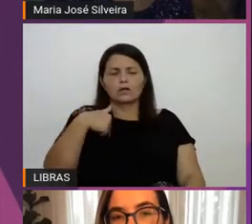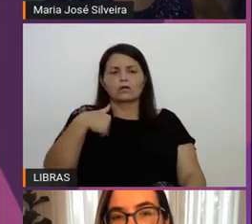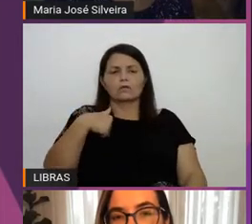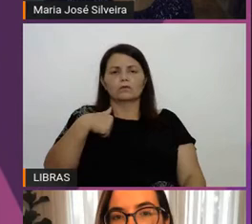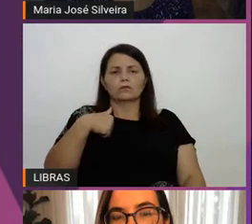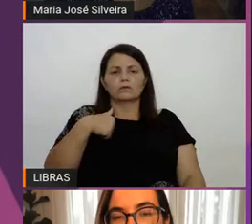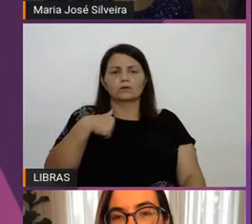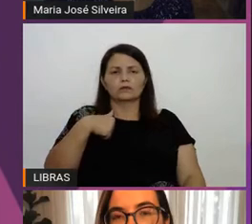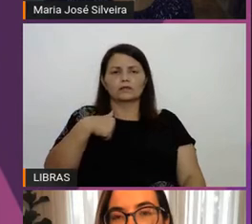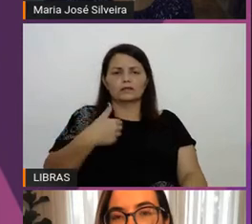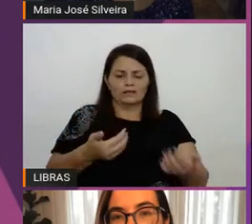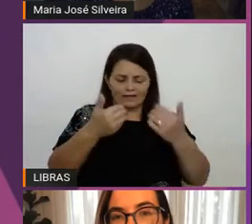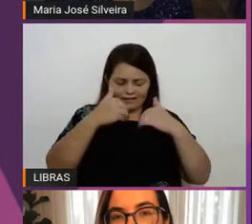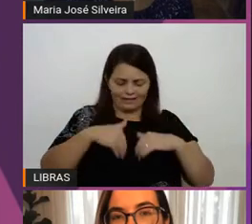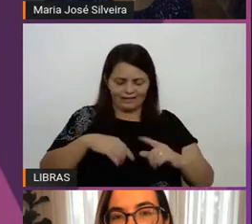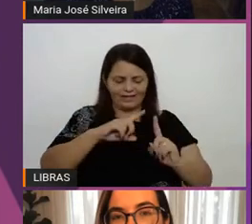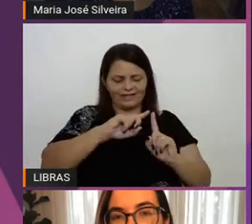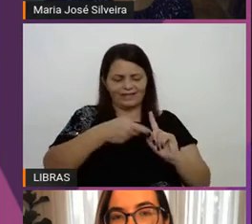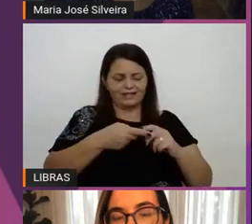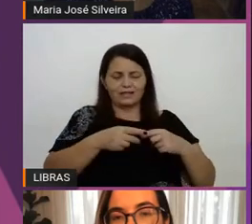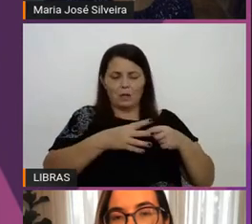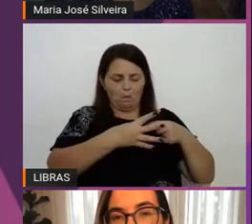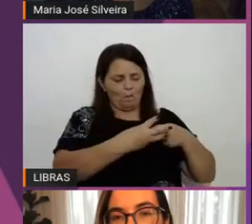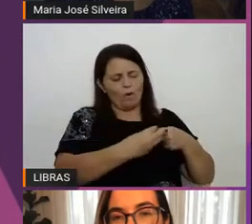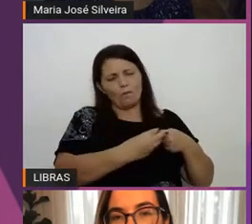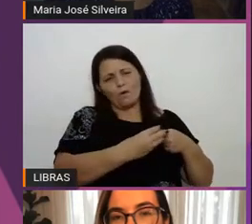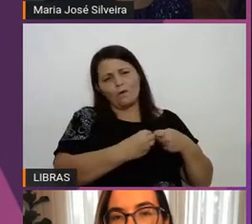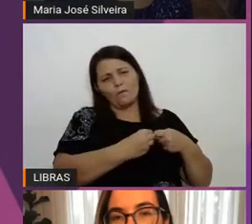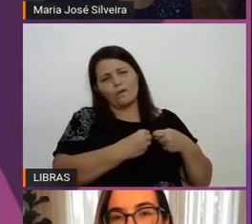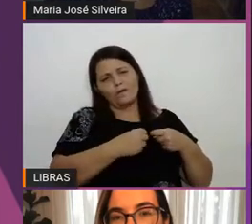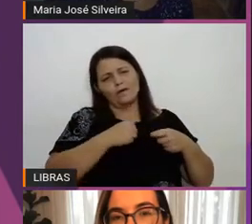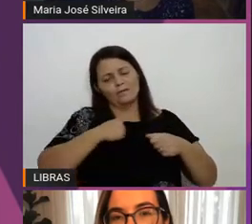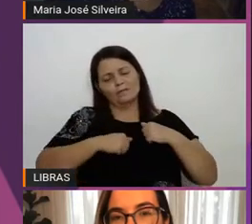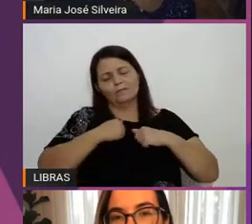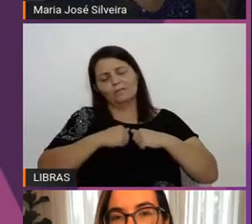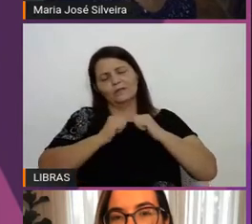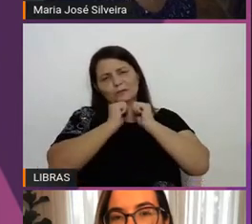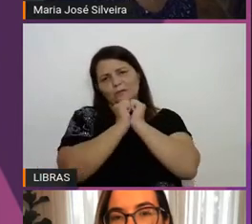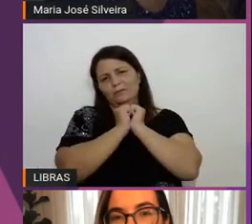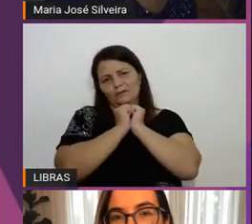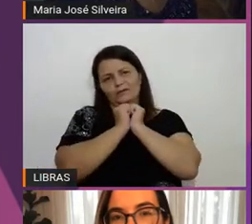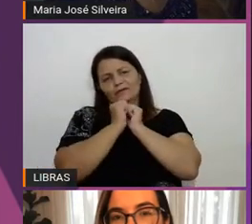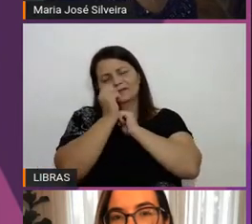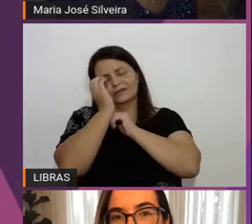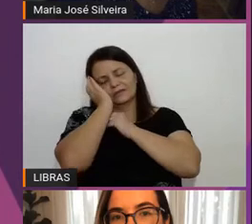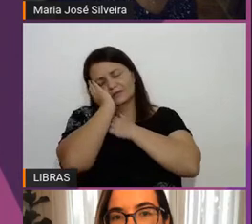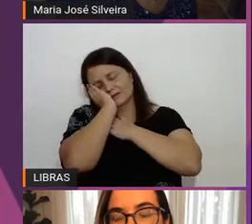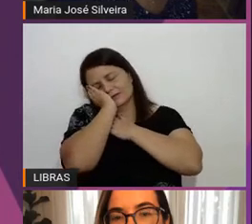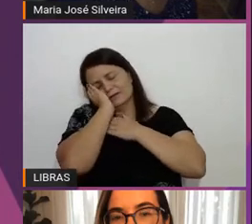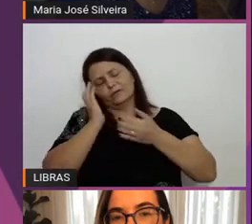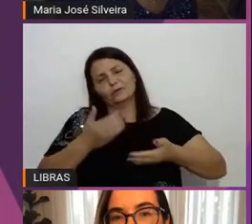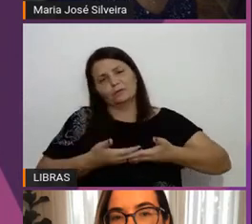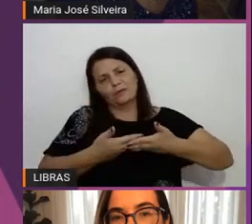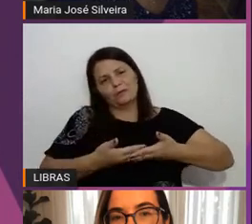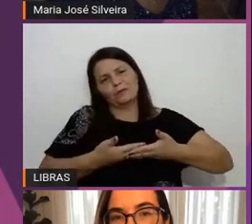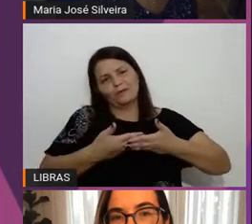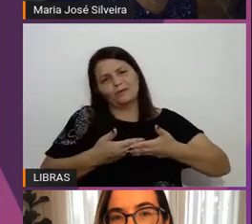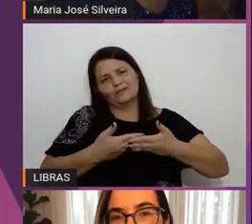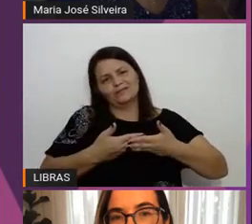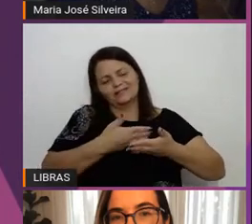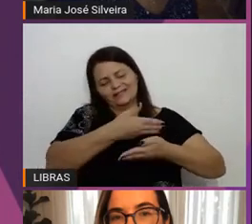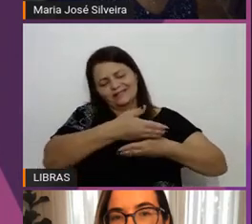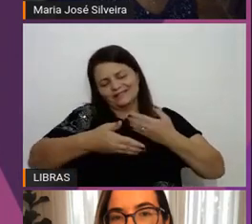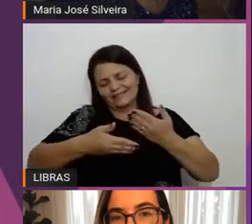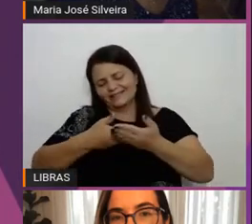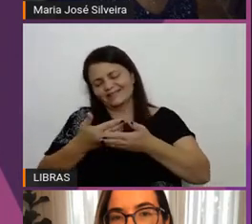habitaram a minha barriga na mara os meus peitos tomar um banho comigo dorme no meu colo a gente se enrosca